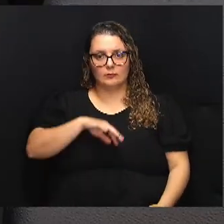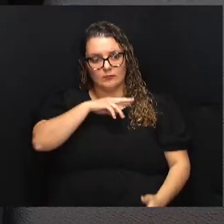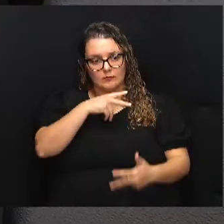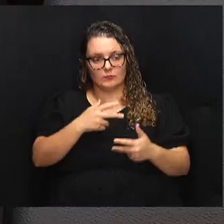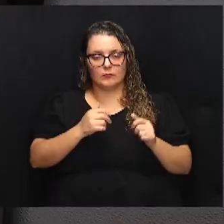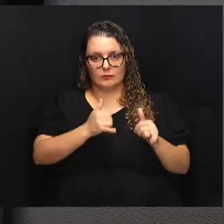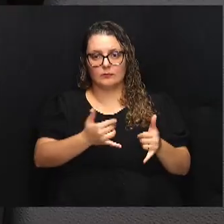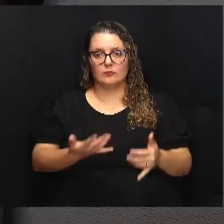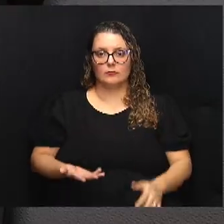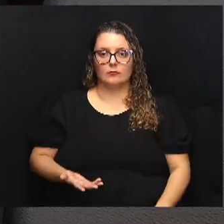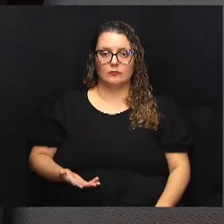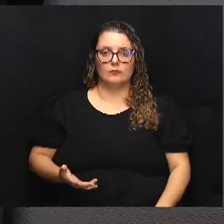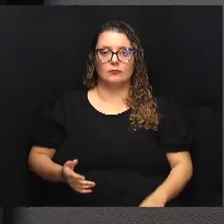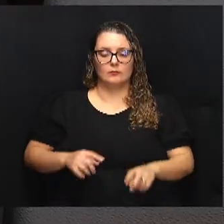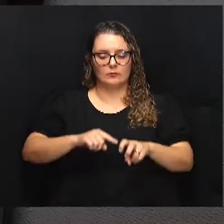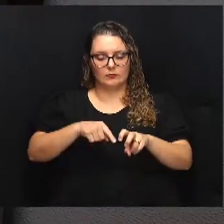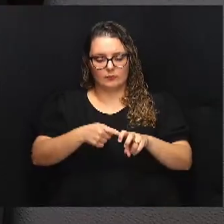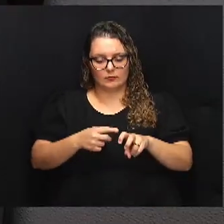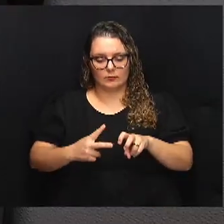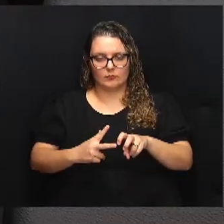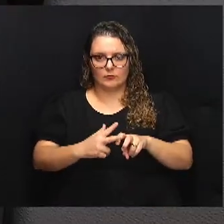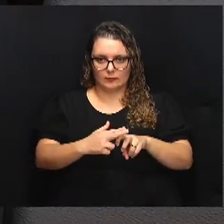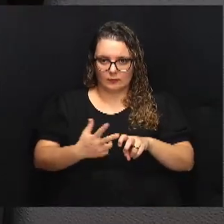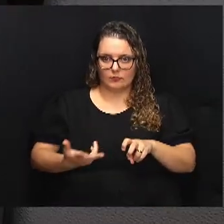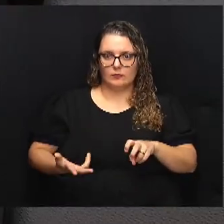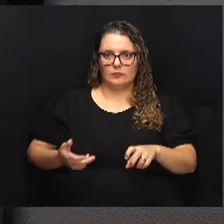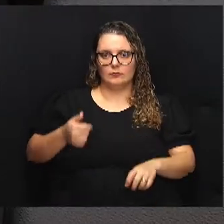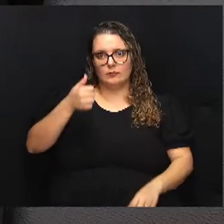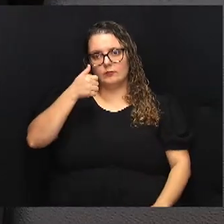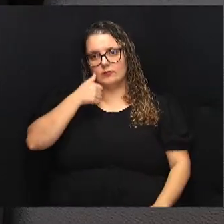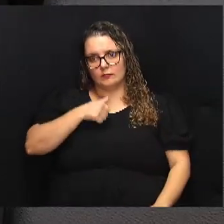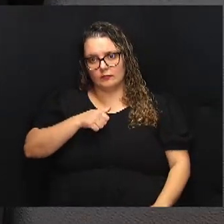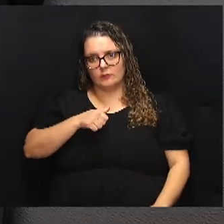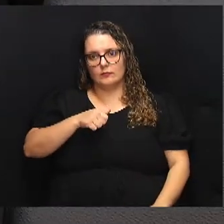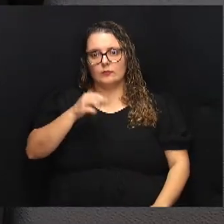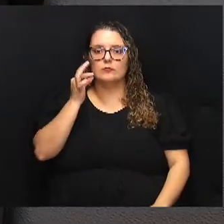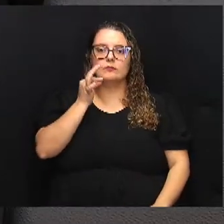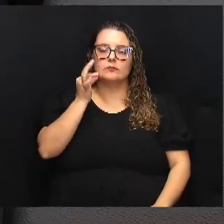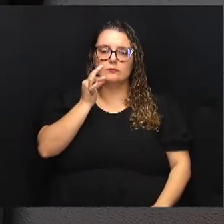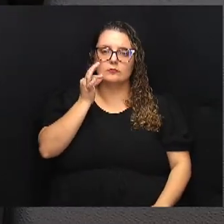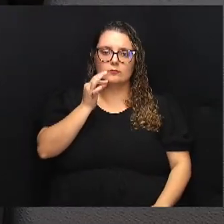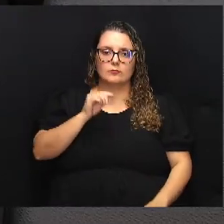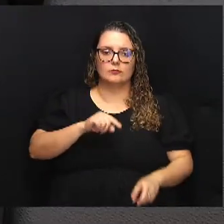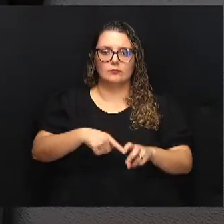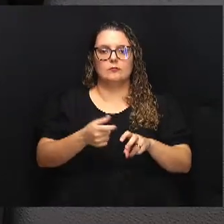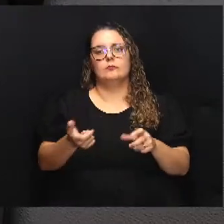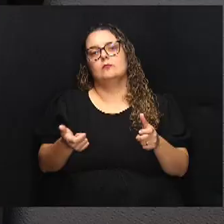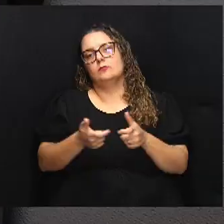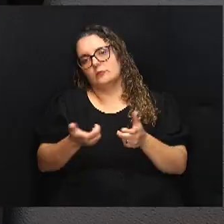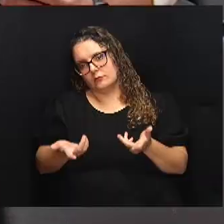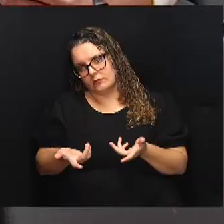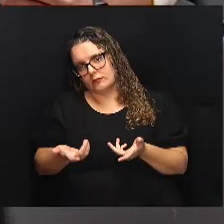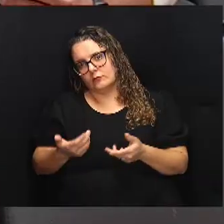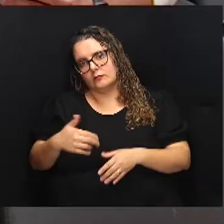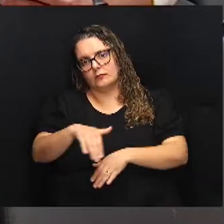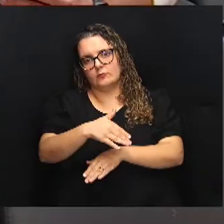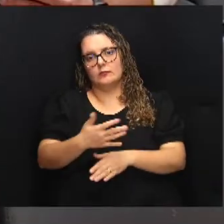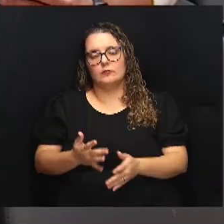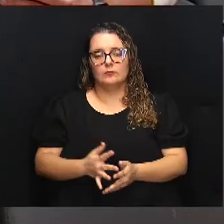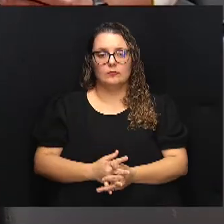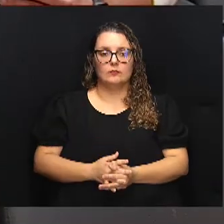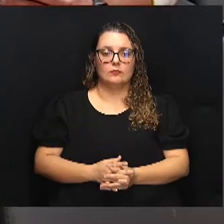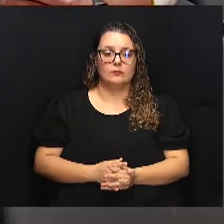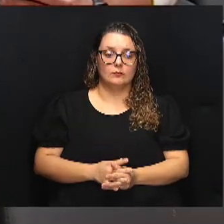pessoa castra o seu animal, né, a sua cadelinha lá, ela não vai ter mais filhotes, já é menos filhote na rua. E a gente